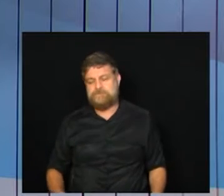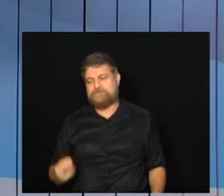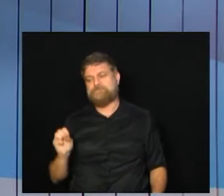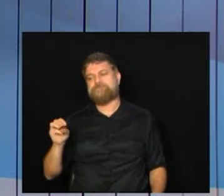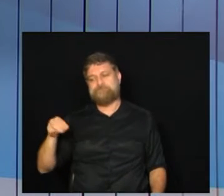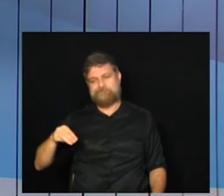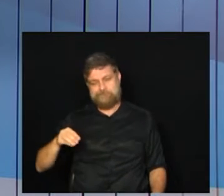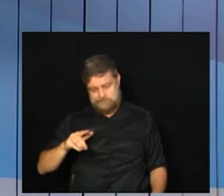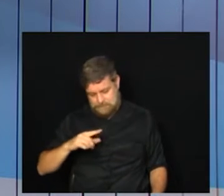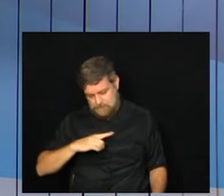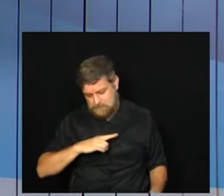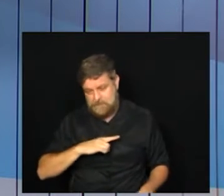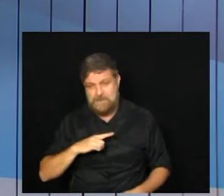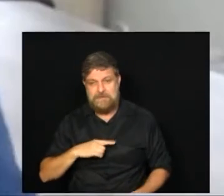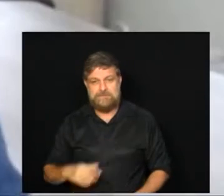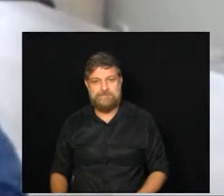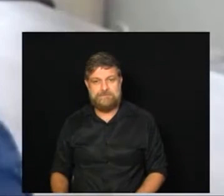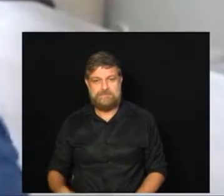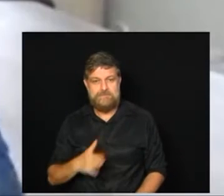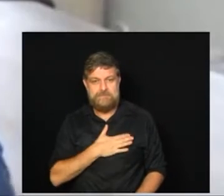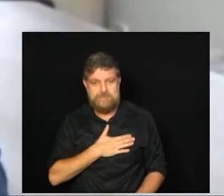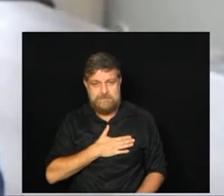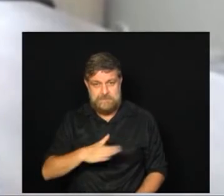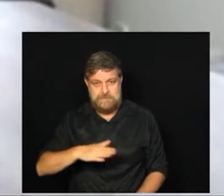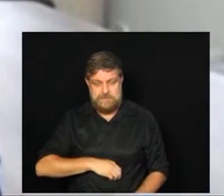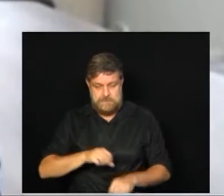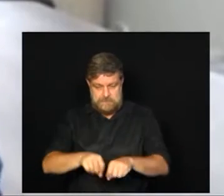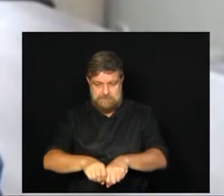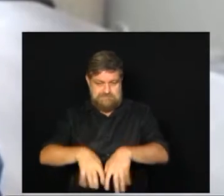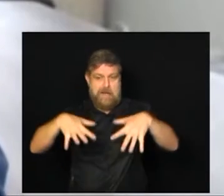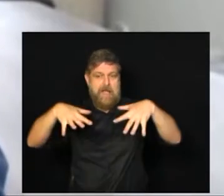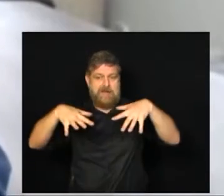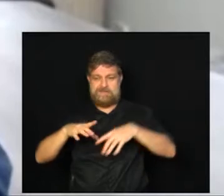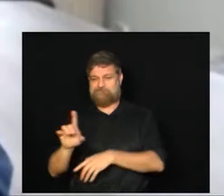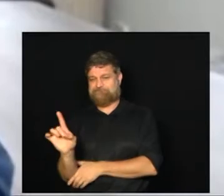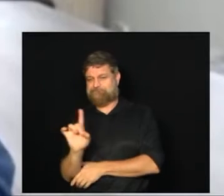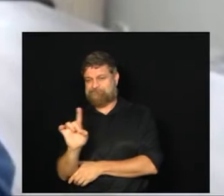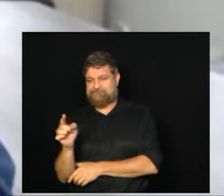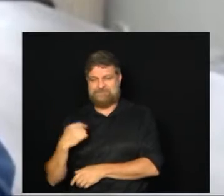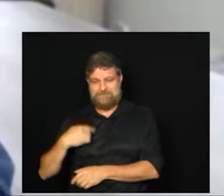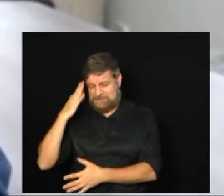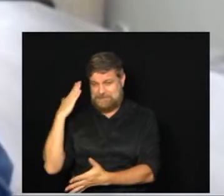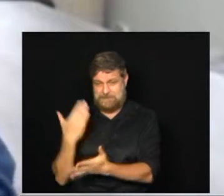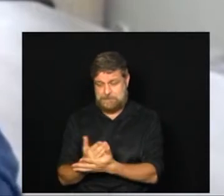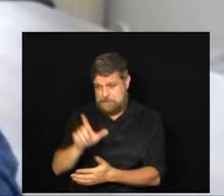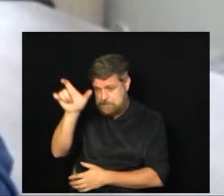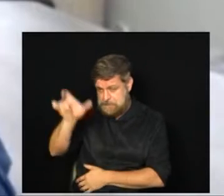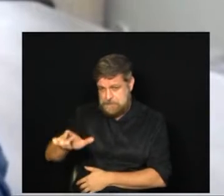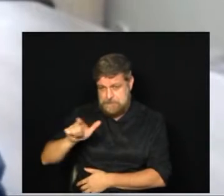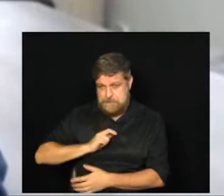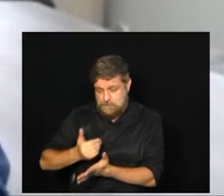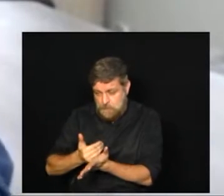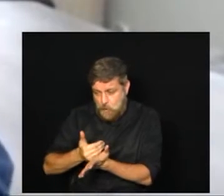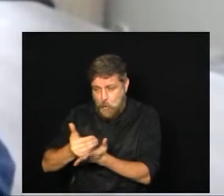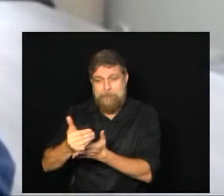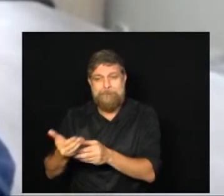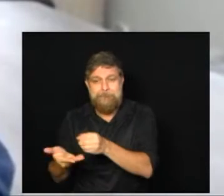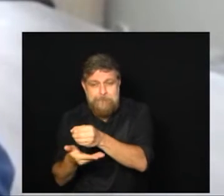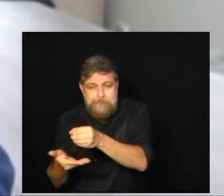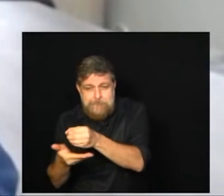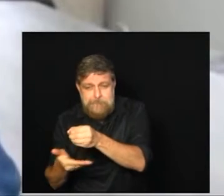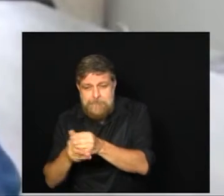Sim, exato, né? Eu não gosto de fórmula mágica, né? E acredito muito nessa questão de você ter um ponto de partida, tá? Então,